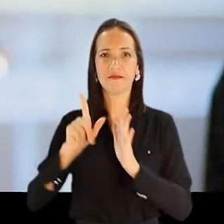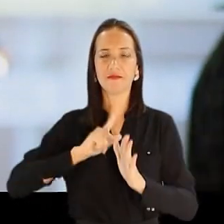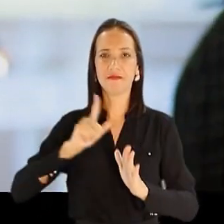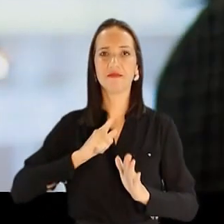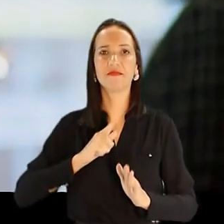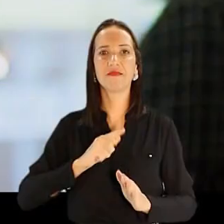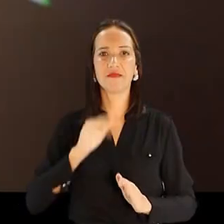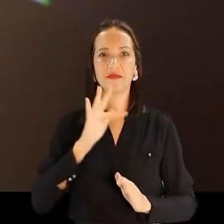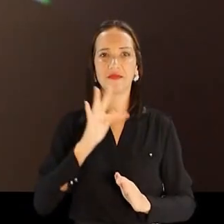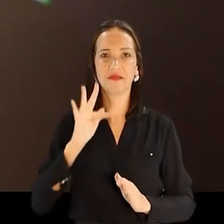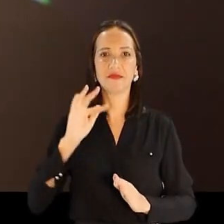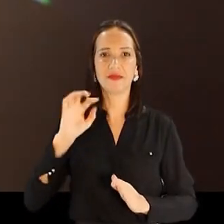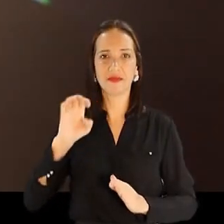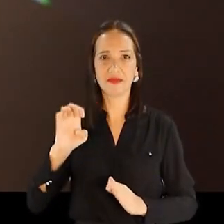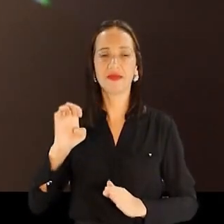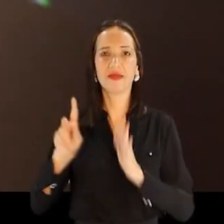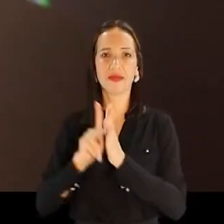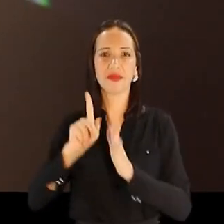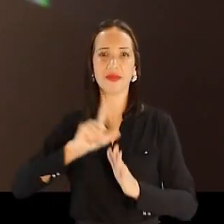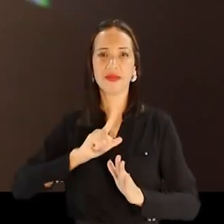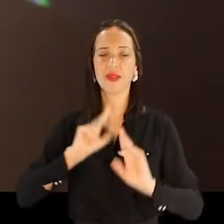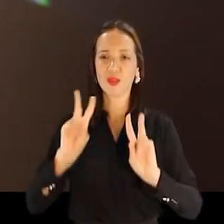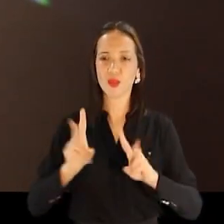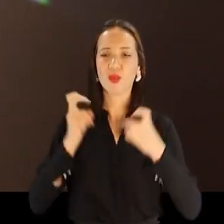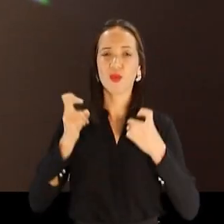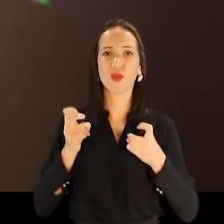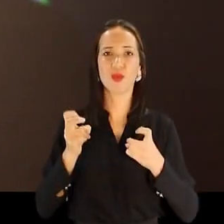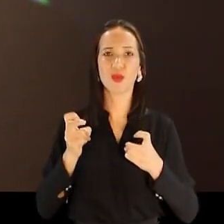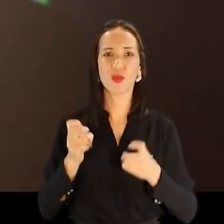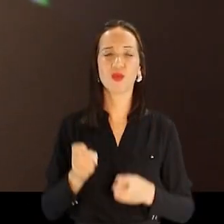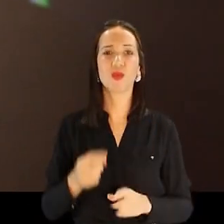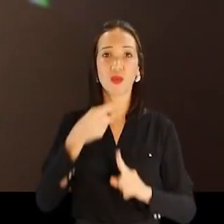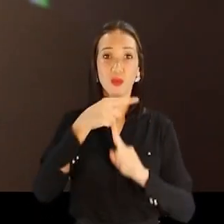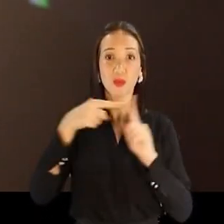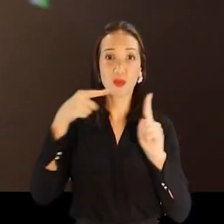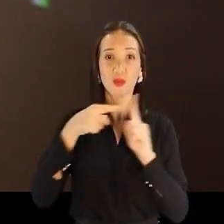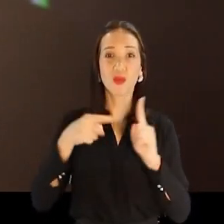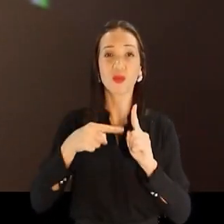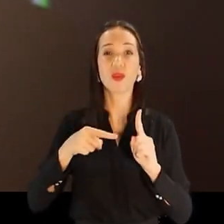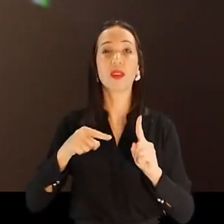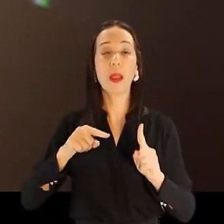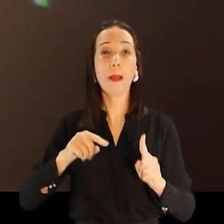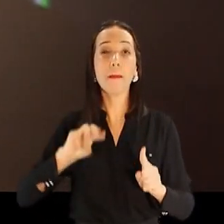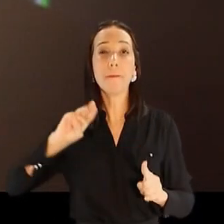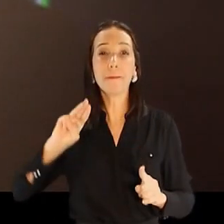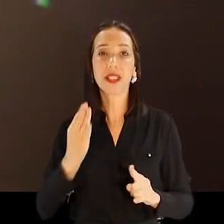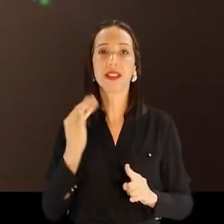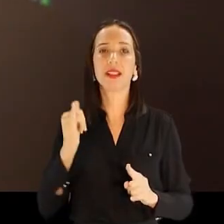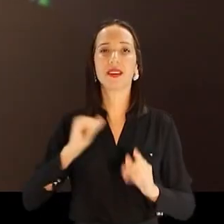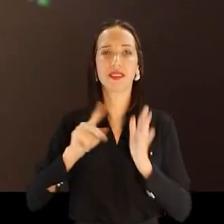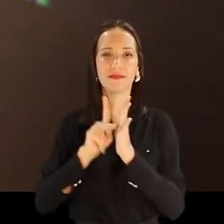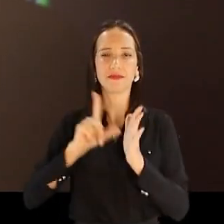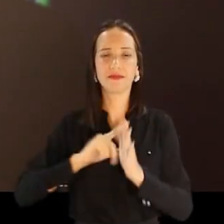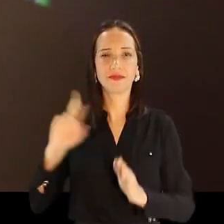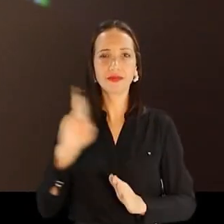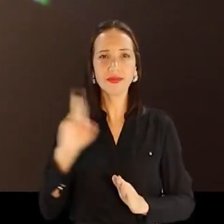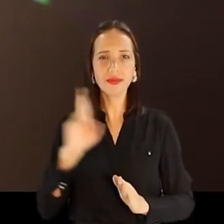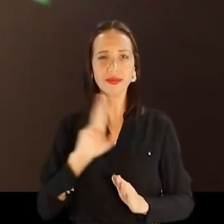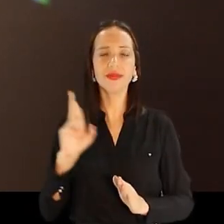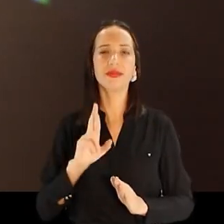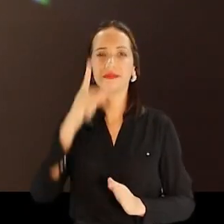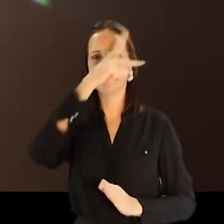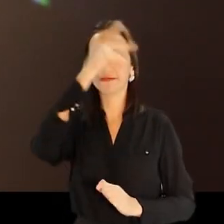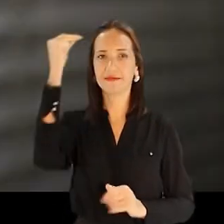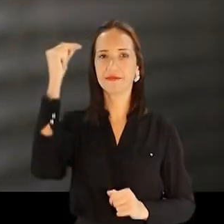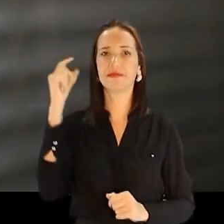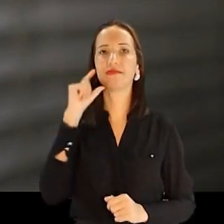empresa FFL. A FFL faturou mais de 500 milhões de reais em obras sem licitação para a Prefeitura de